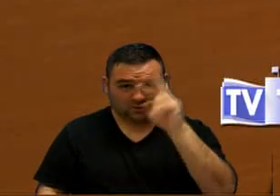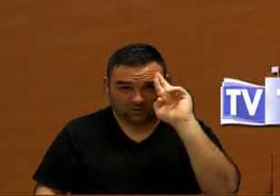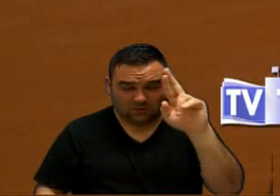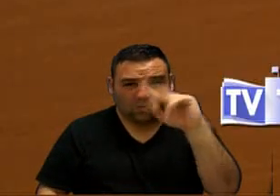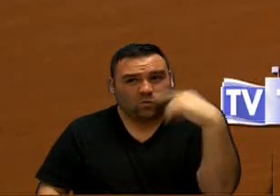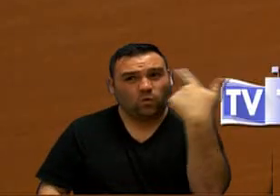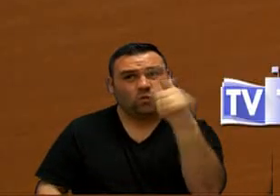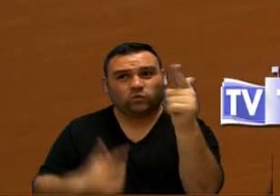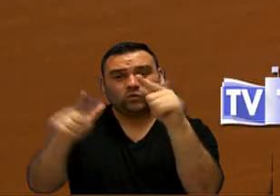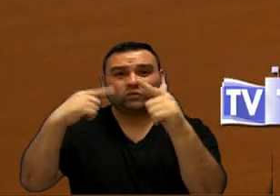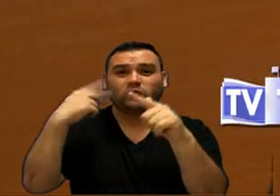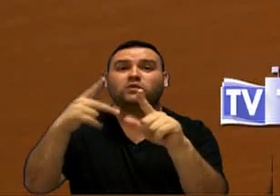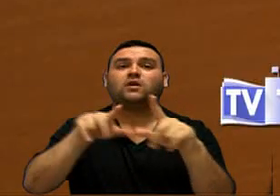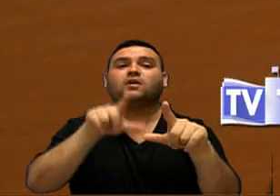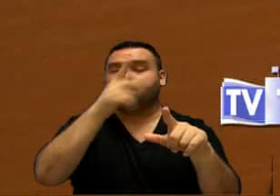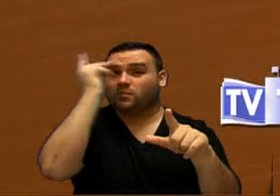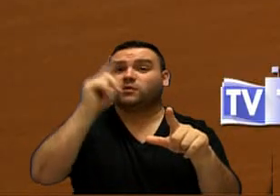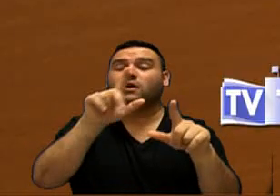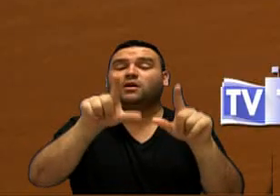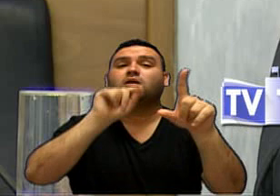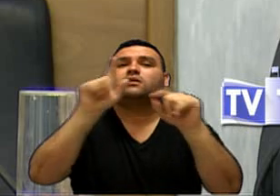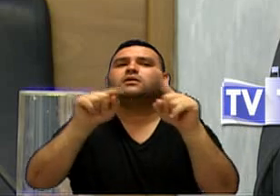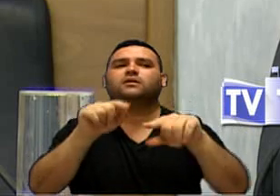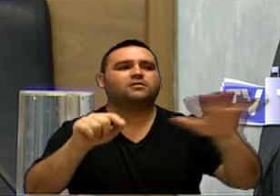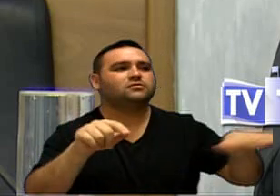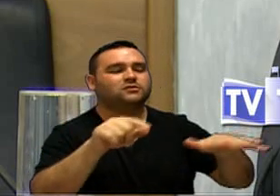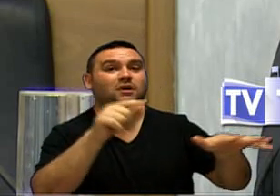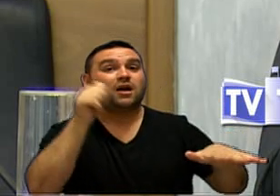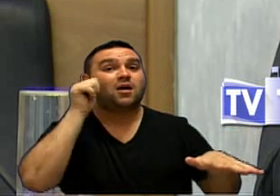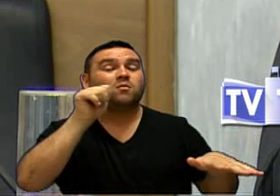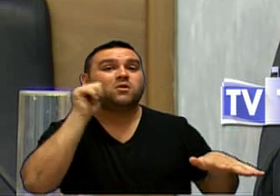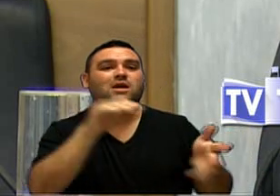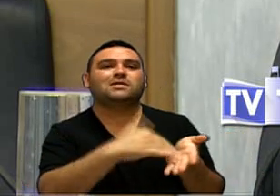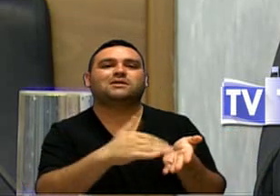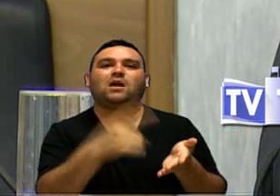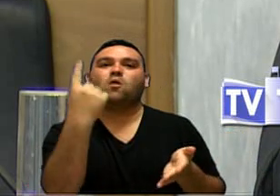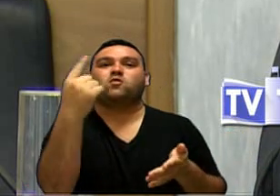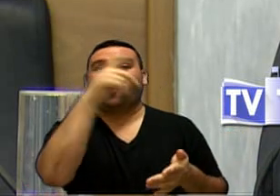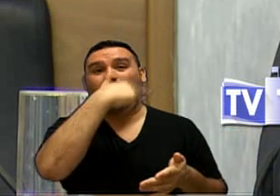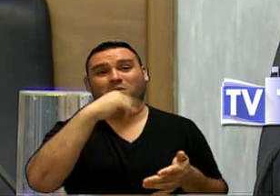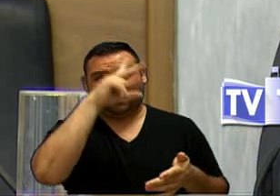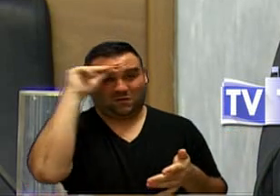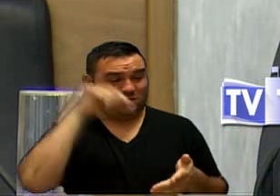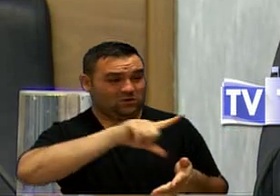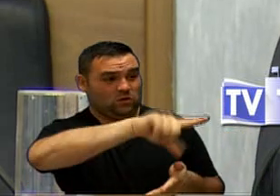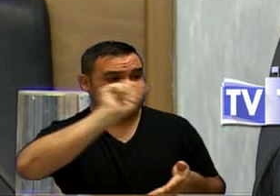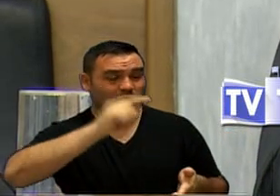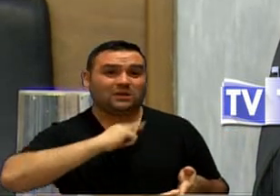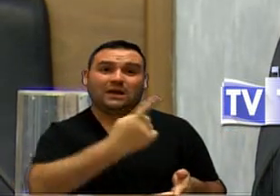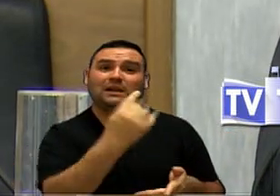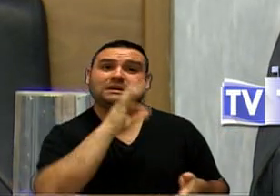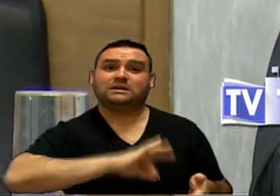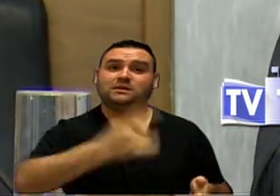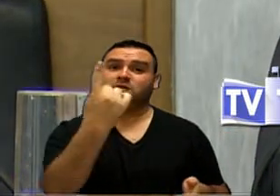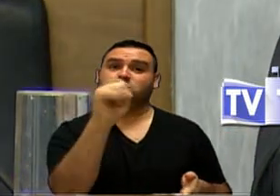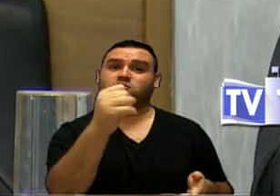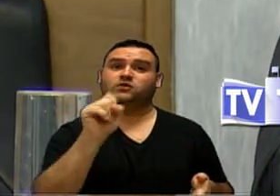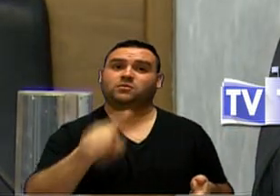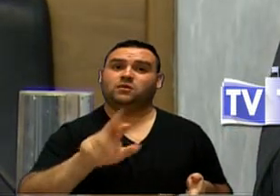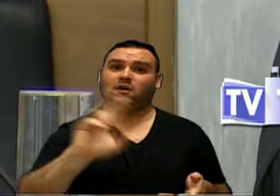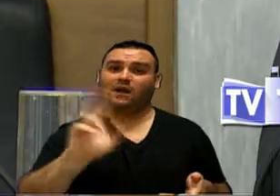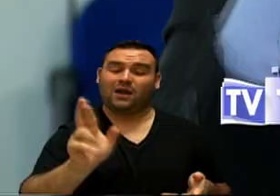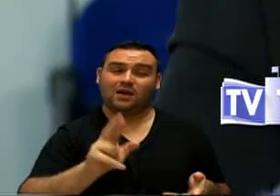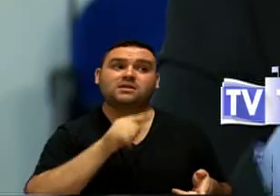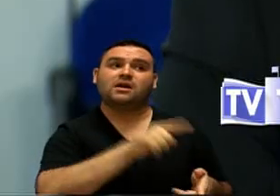Excelência, os demais vereadores, foram eleitos com voto popular. A secretária recebeu um voto, que foi o voto do prefeito. Ela ganha R$18 mil por mês.